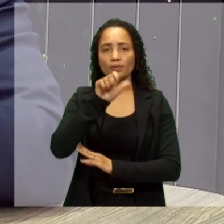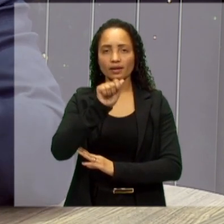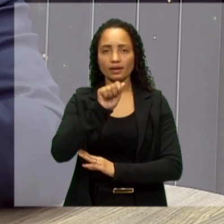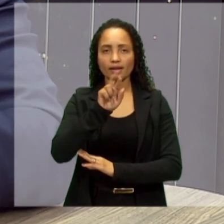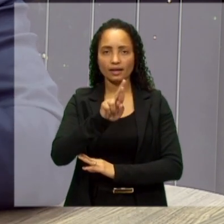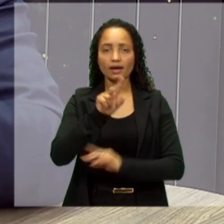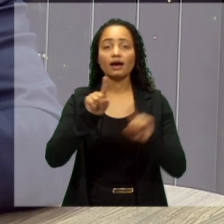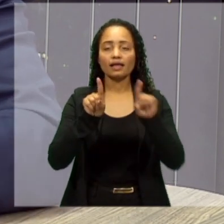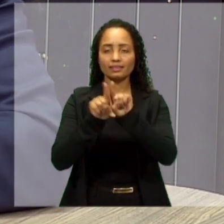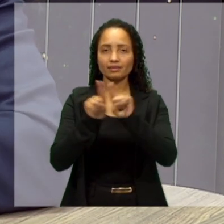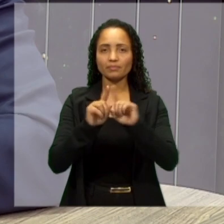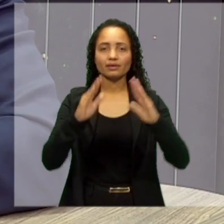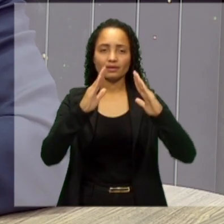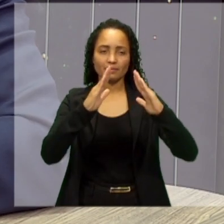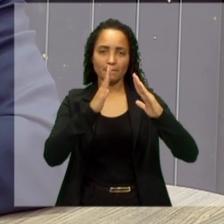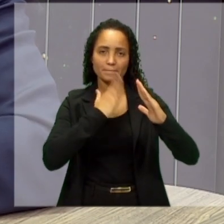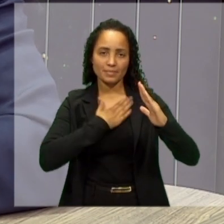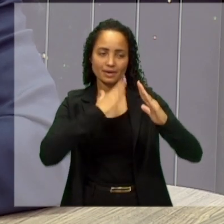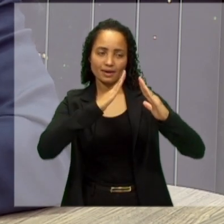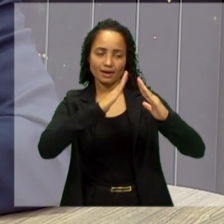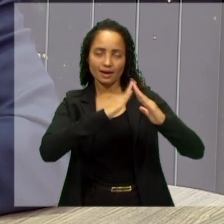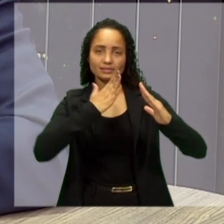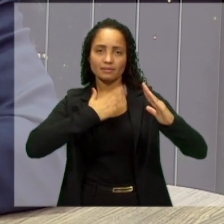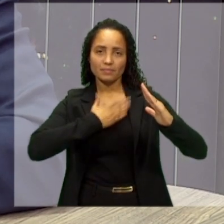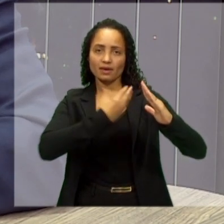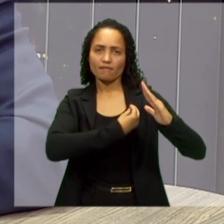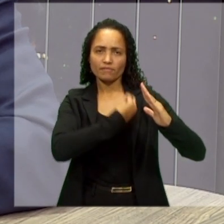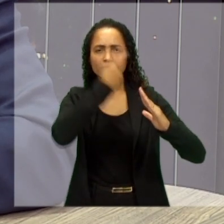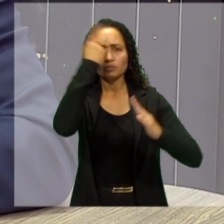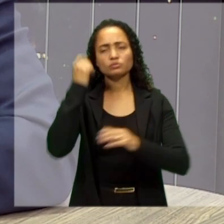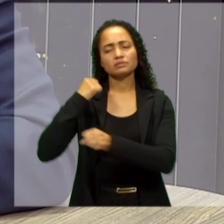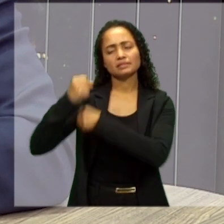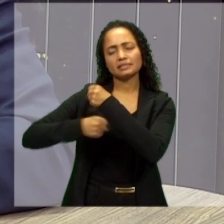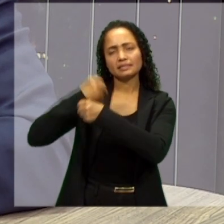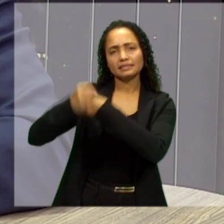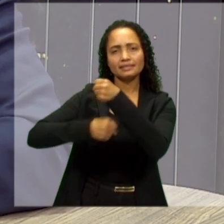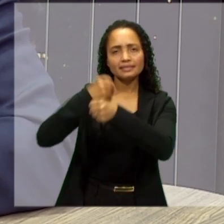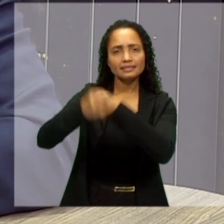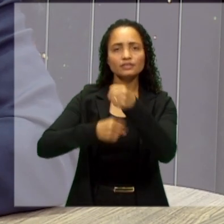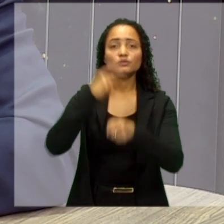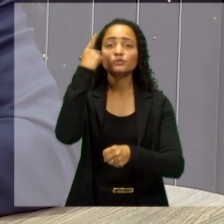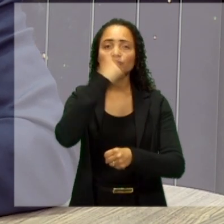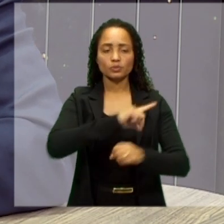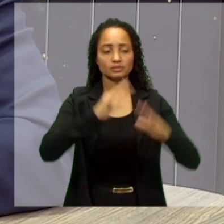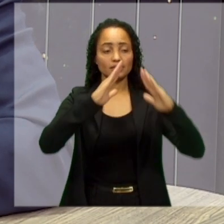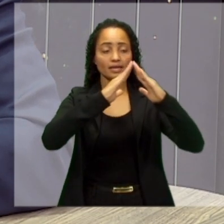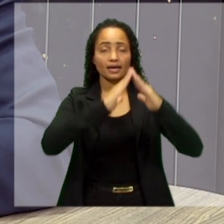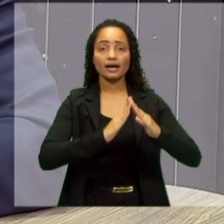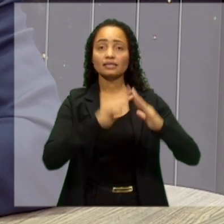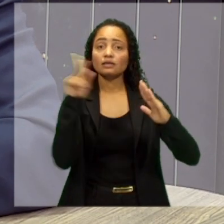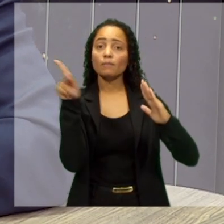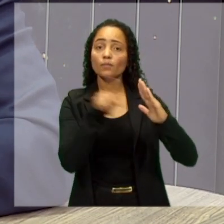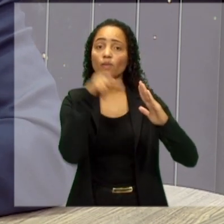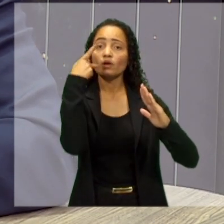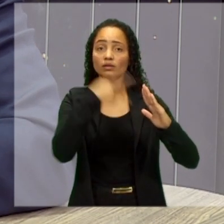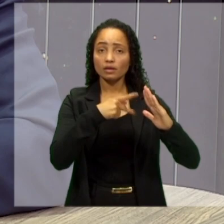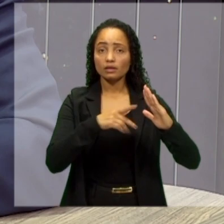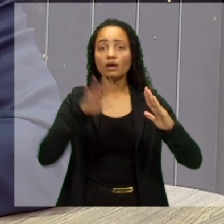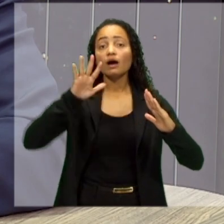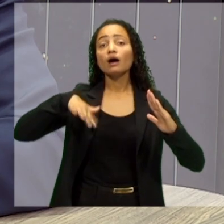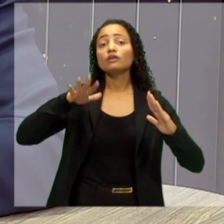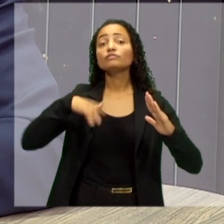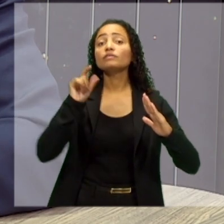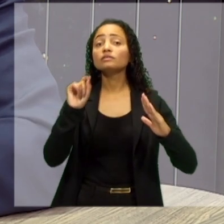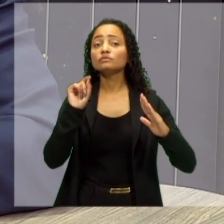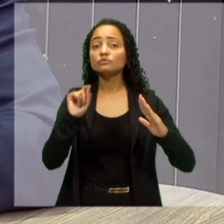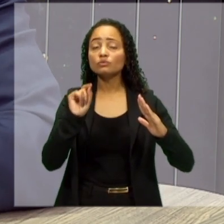muitas pessoas batalharam a vida inteira para conseguir o seu primeiro imóvel e elas estavam sendo vítimas de cobranças abusivas